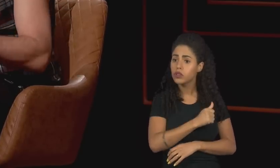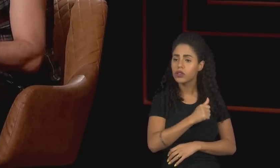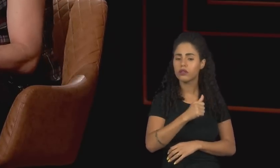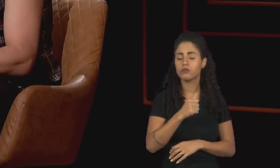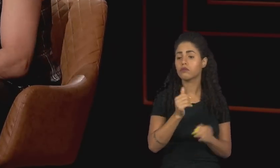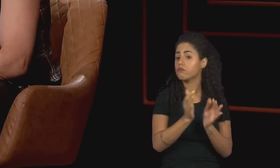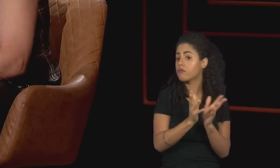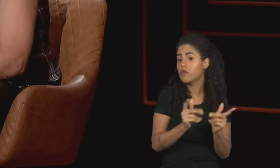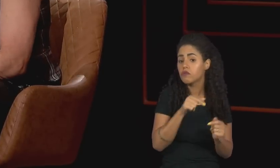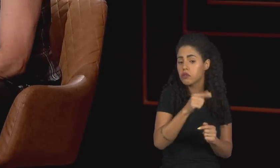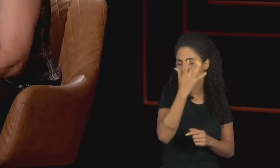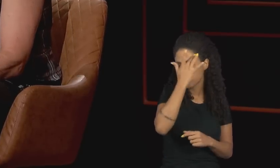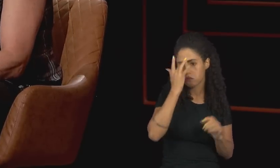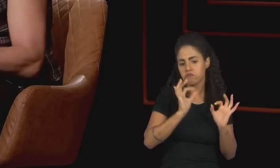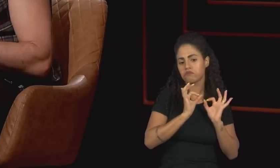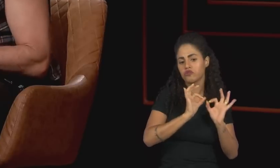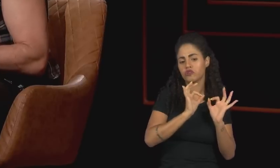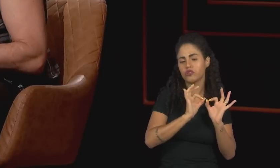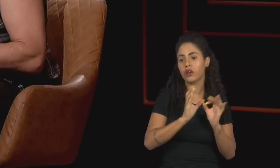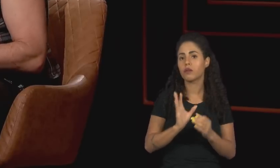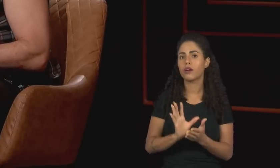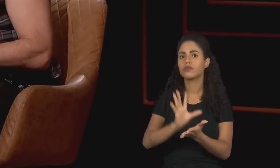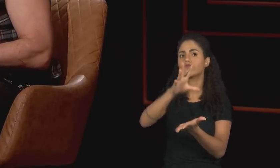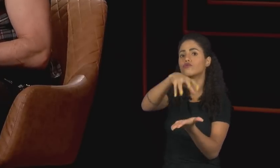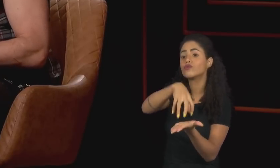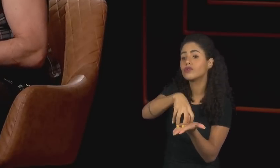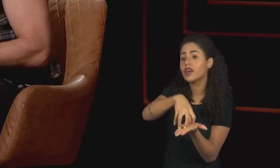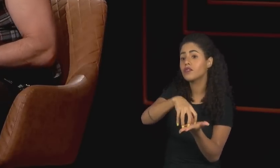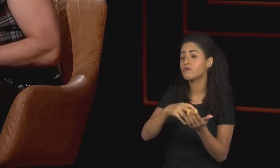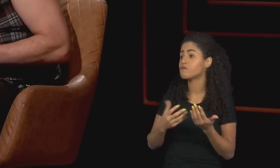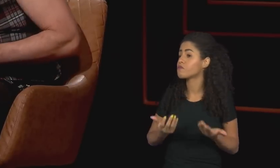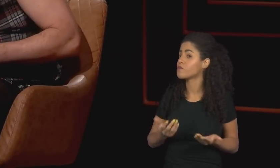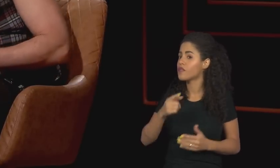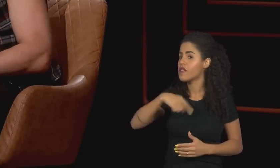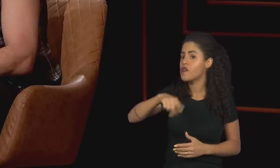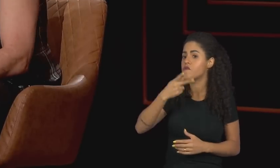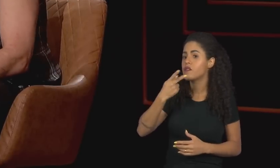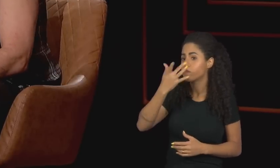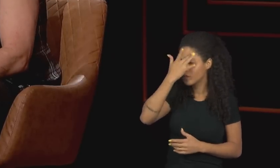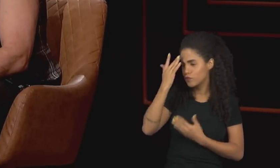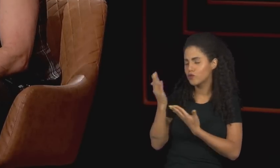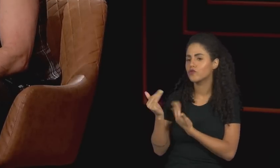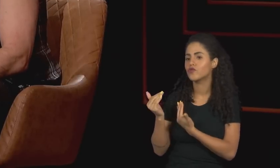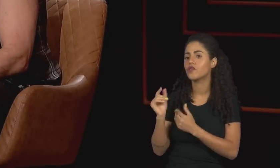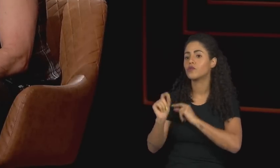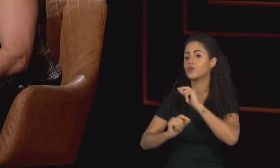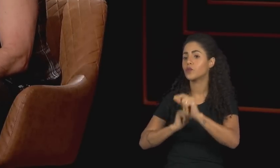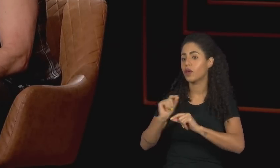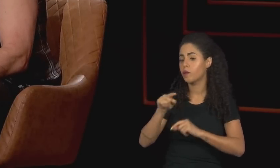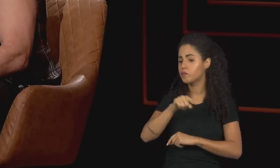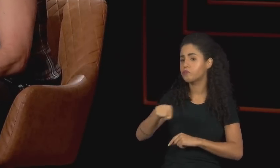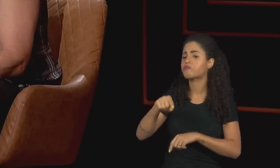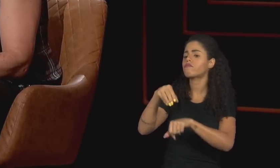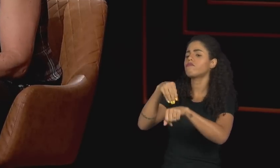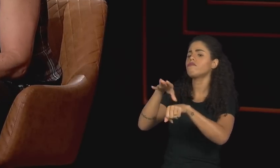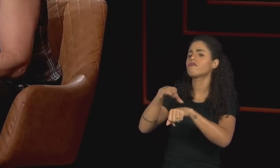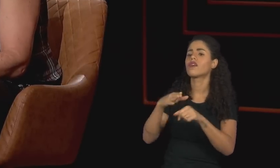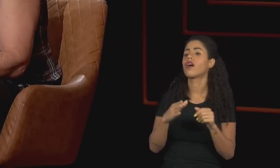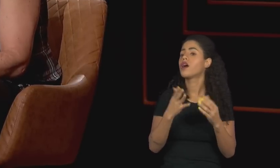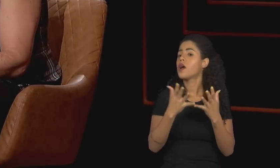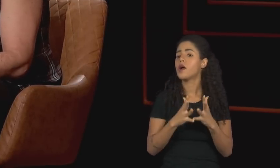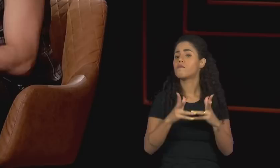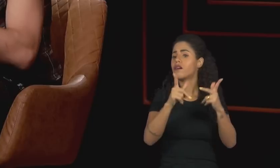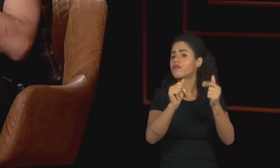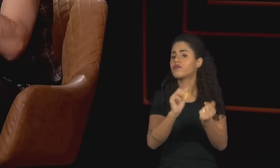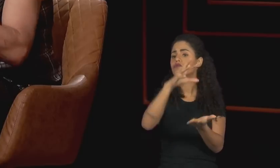tudo bacana e tal, mas, o centro, assim, eu falo para qualquer pessoa jovem, né? É maravilhoso morar no